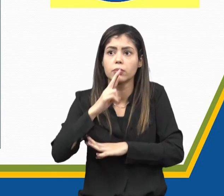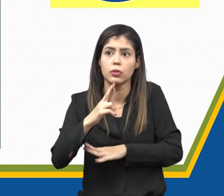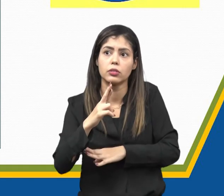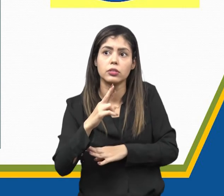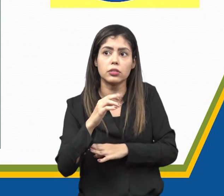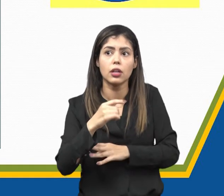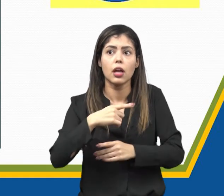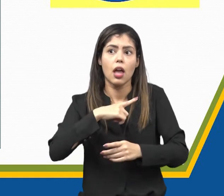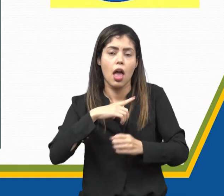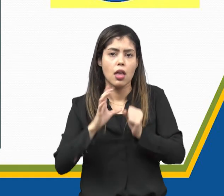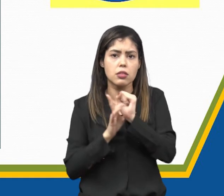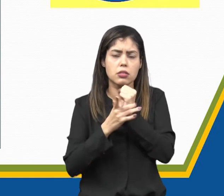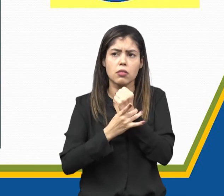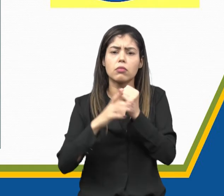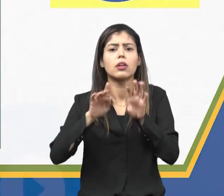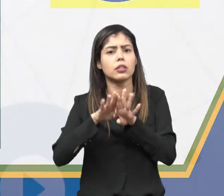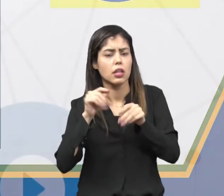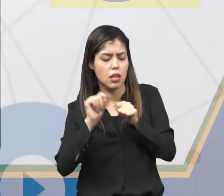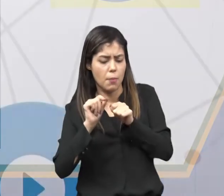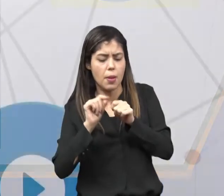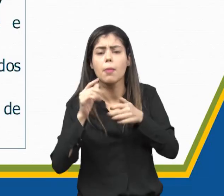tá? Segurança durante a execução.